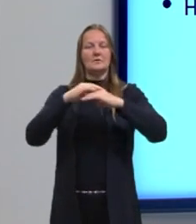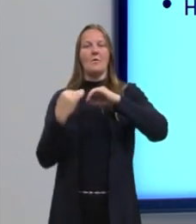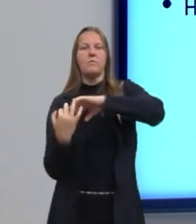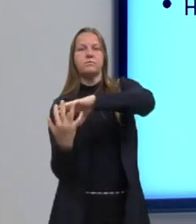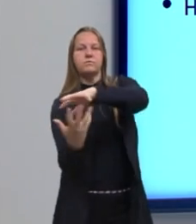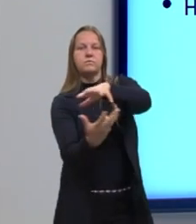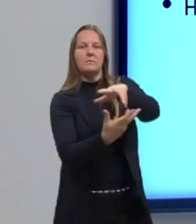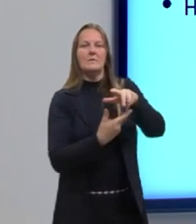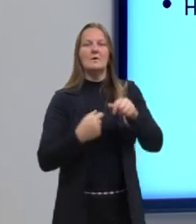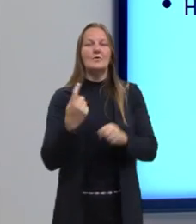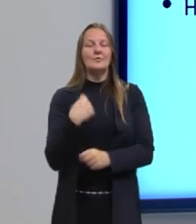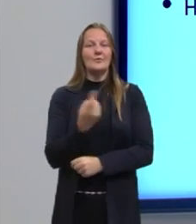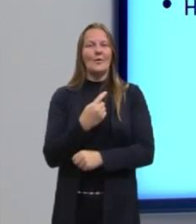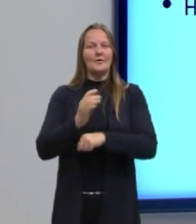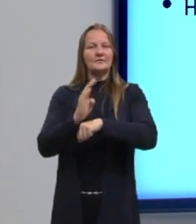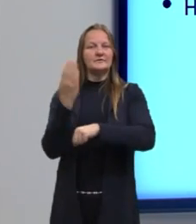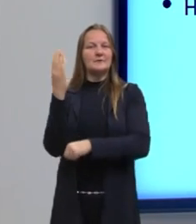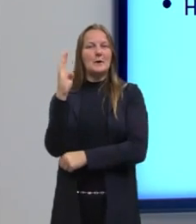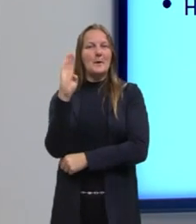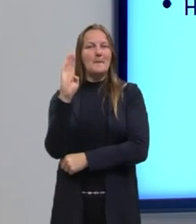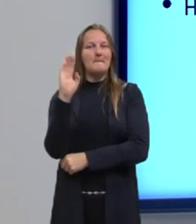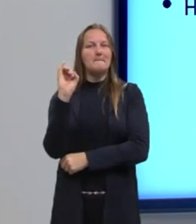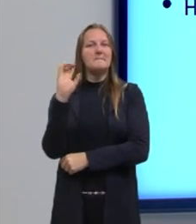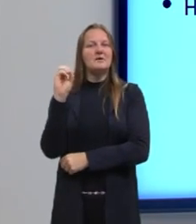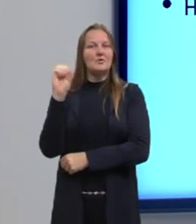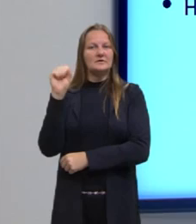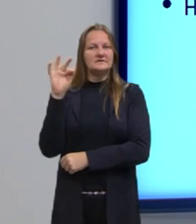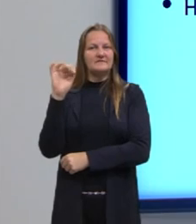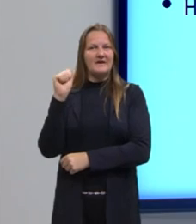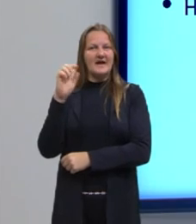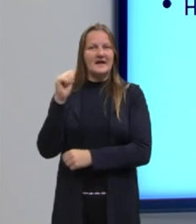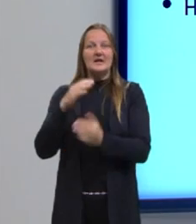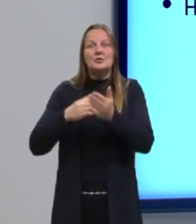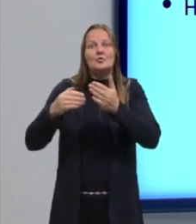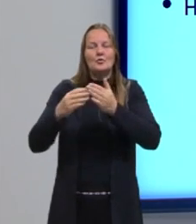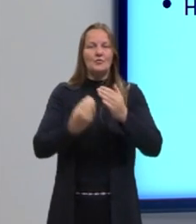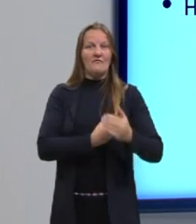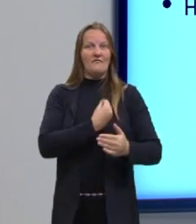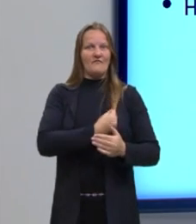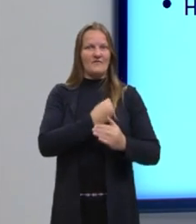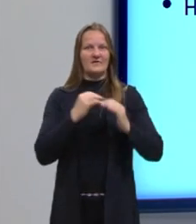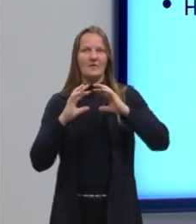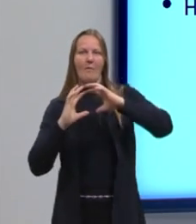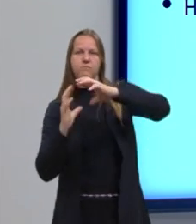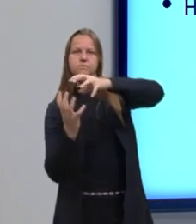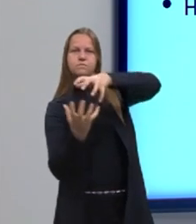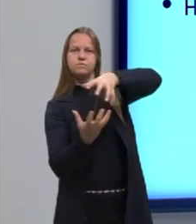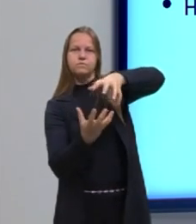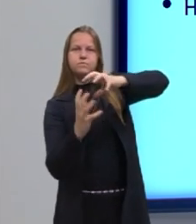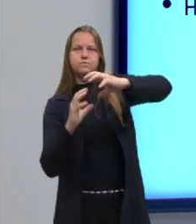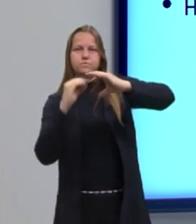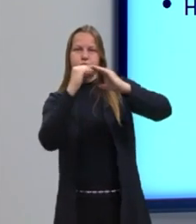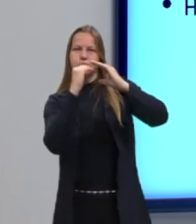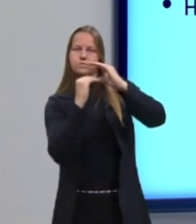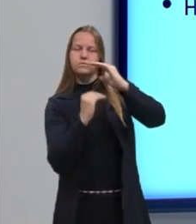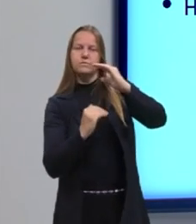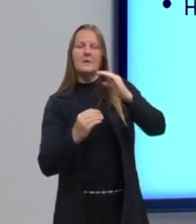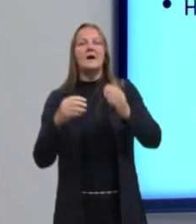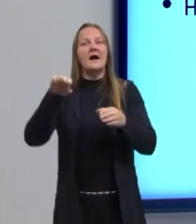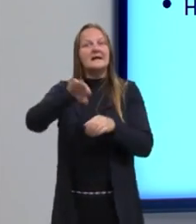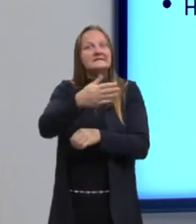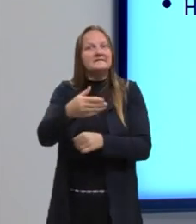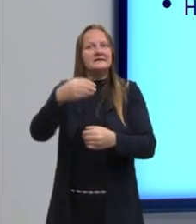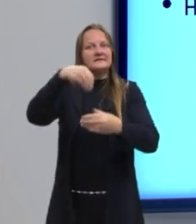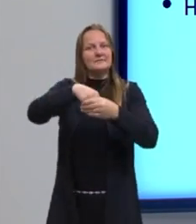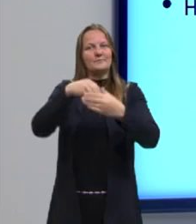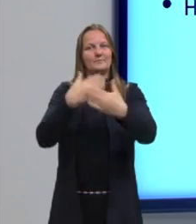costumamos chamar de biosfera vocês podem achar esse termo também dentro das provas do Enem para